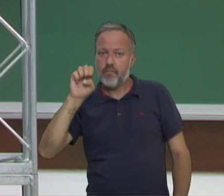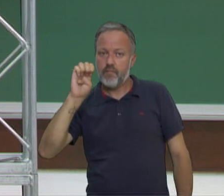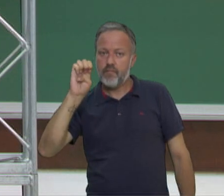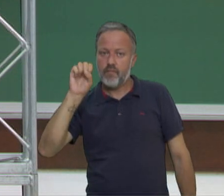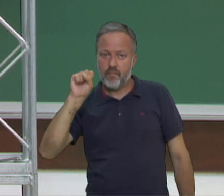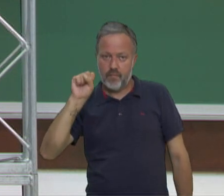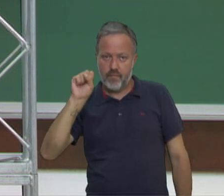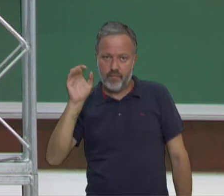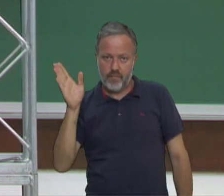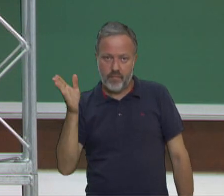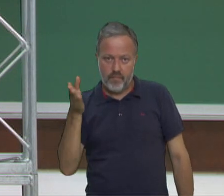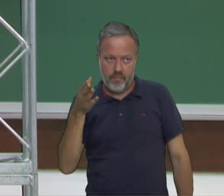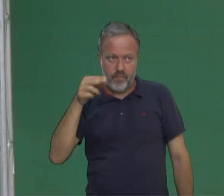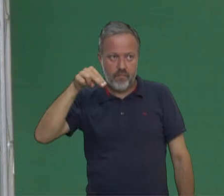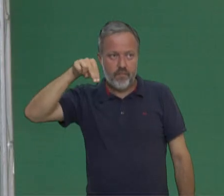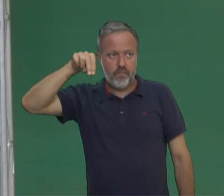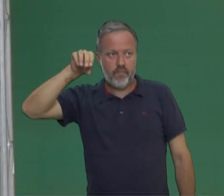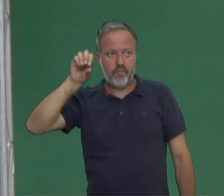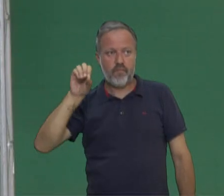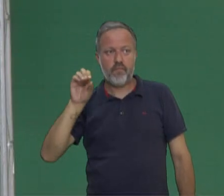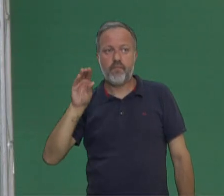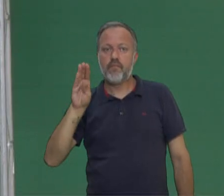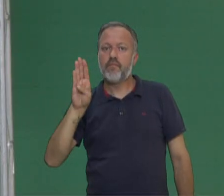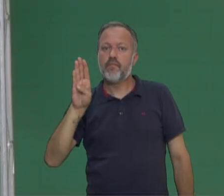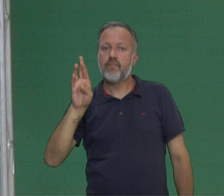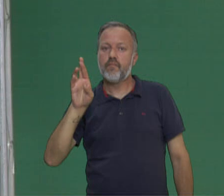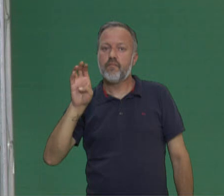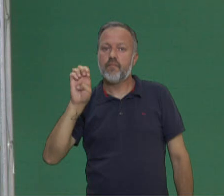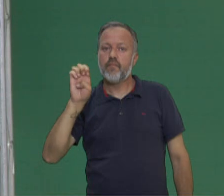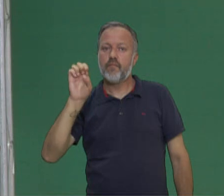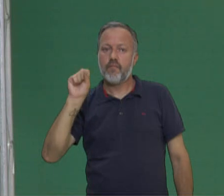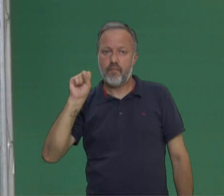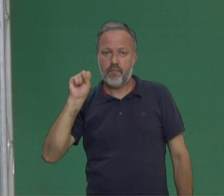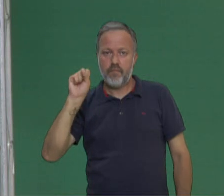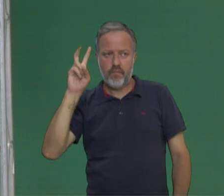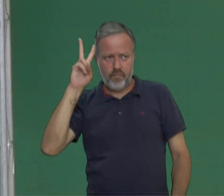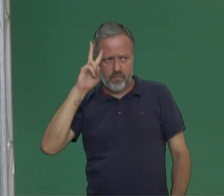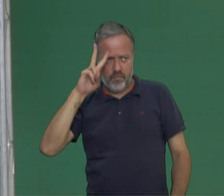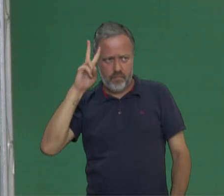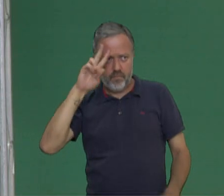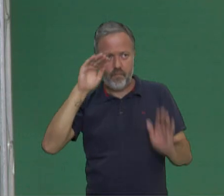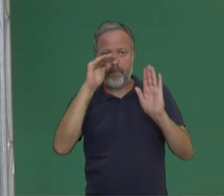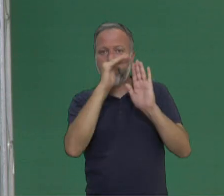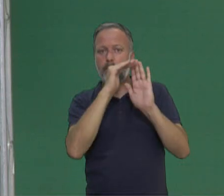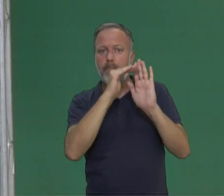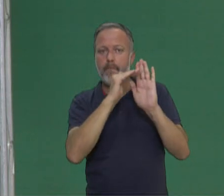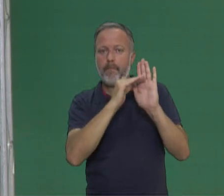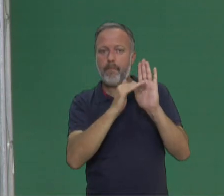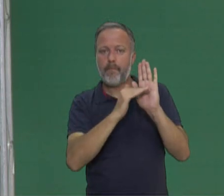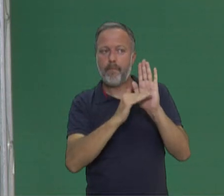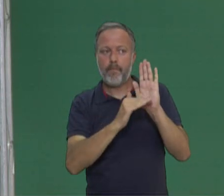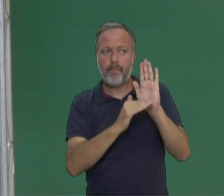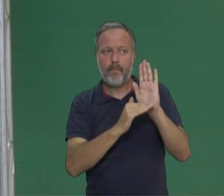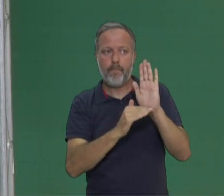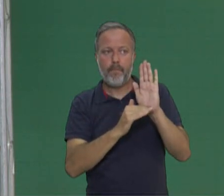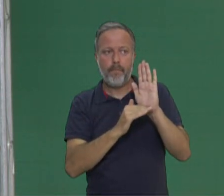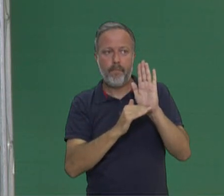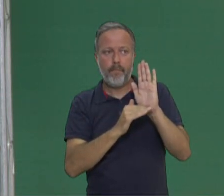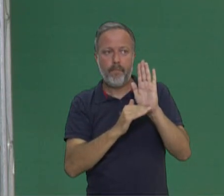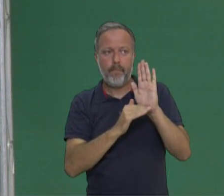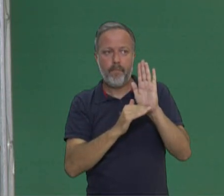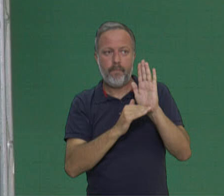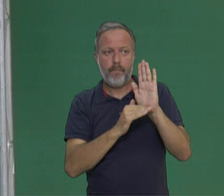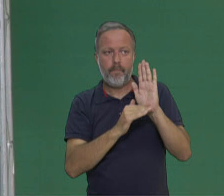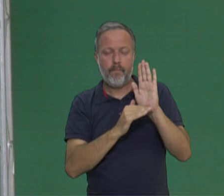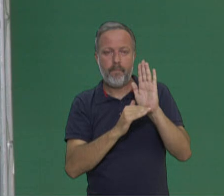que descobriu as camadas dos elétrons? Então tá bom, vamos falar dessas camadas pensando somente nos gases nobres. Por quê? Porque os gases